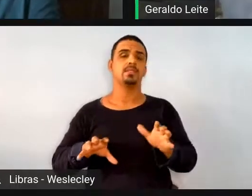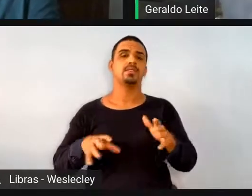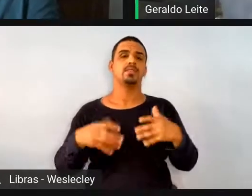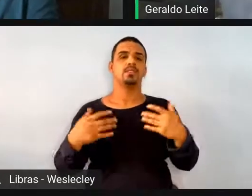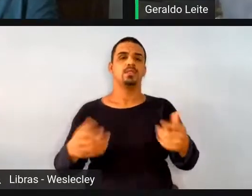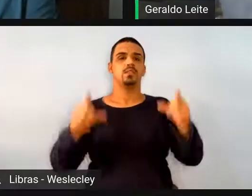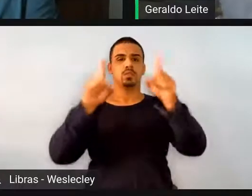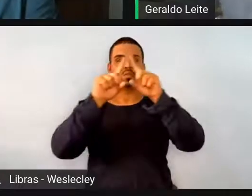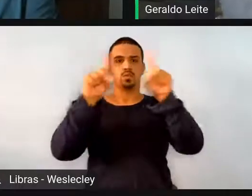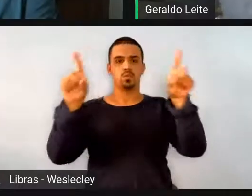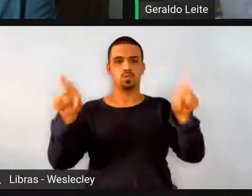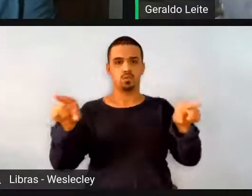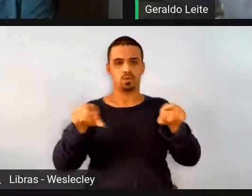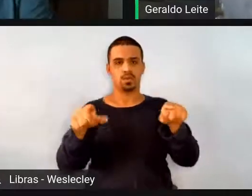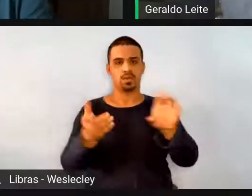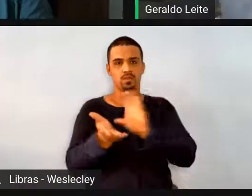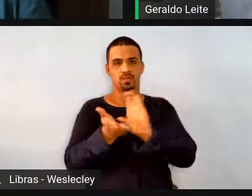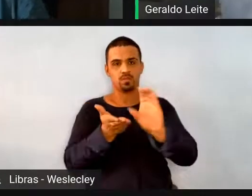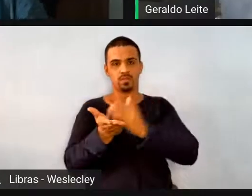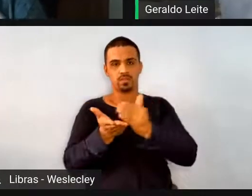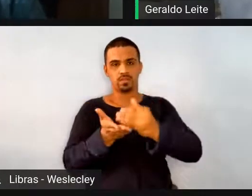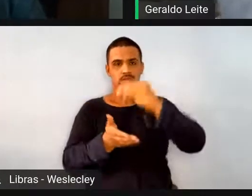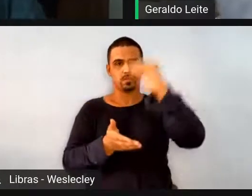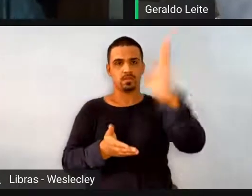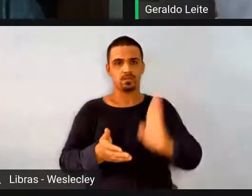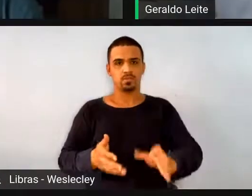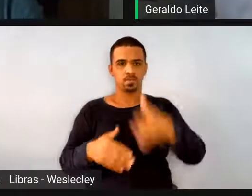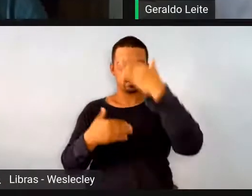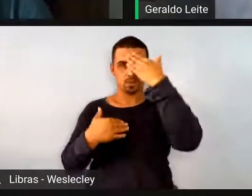de financiamento no Brasil. Muito obrigado.